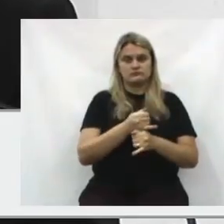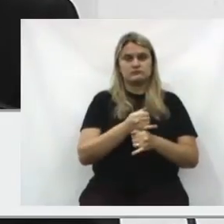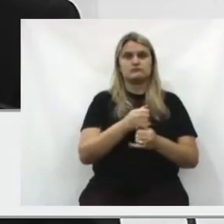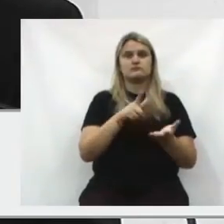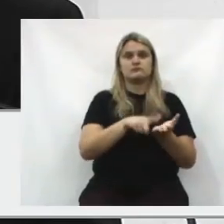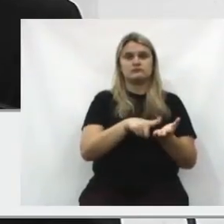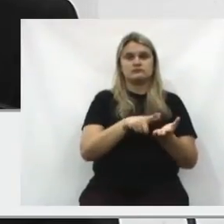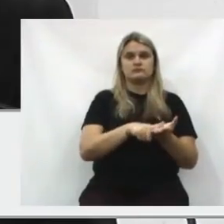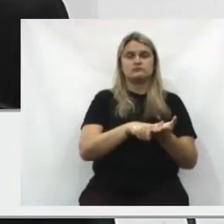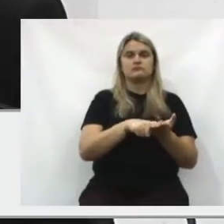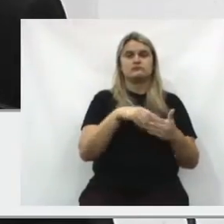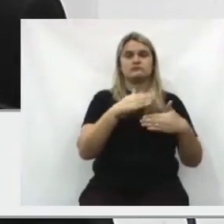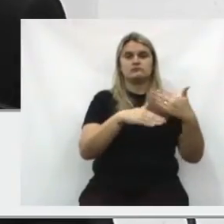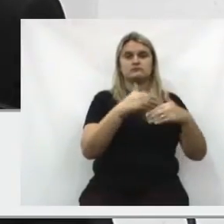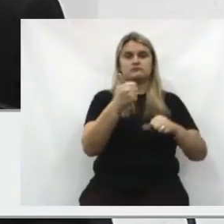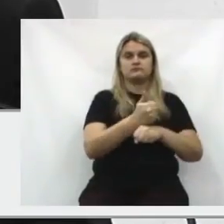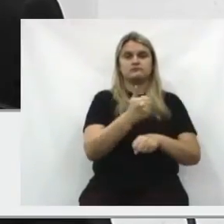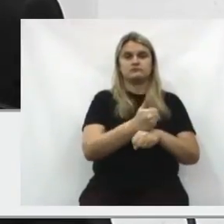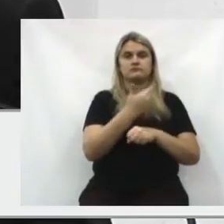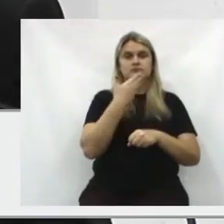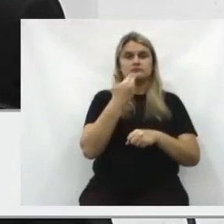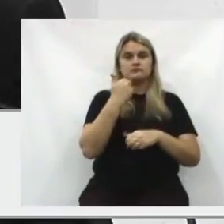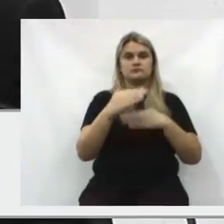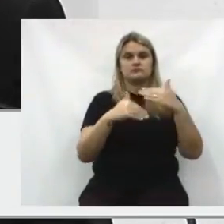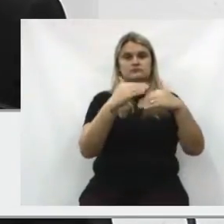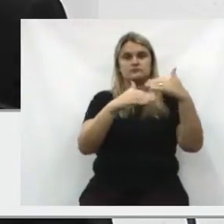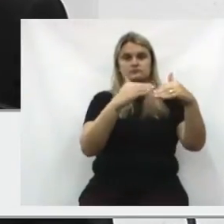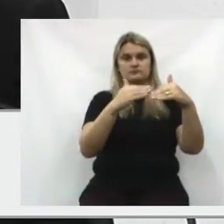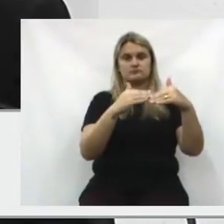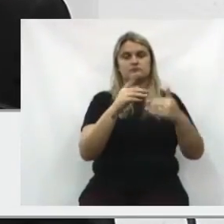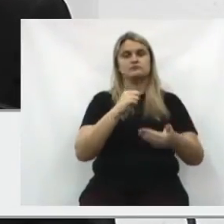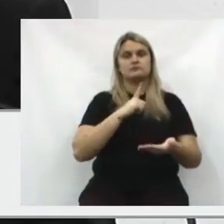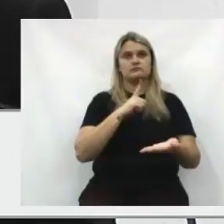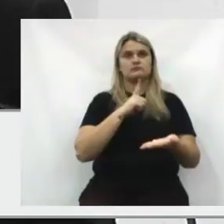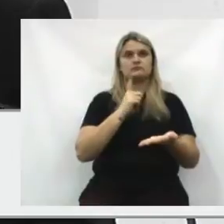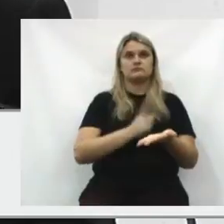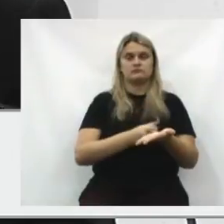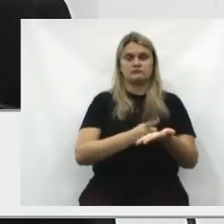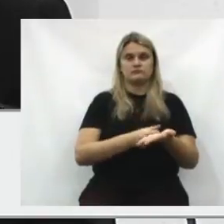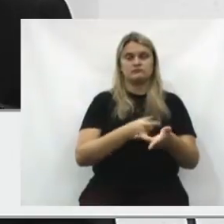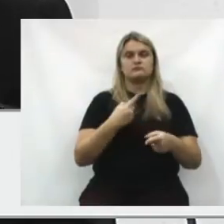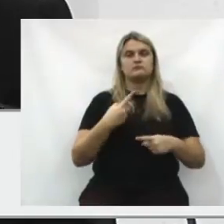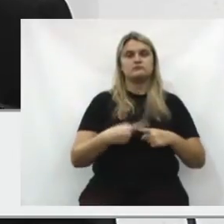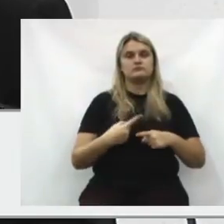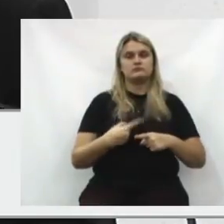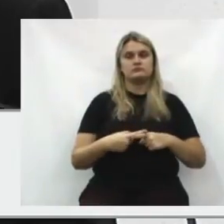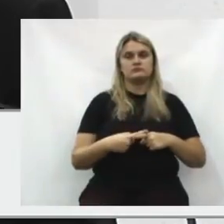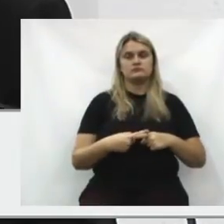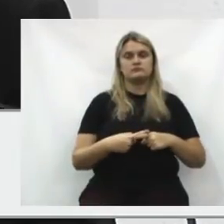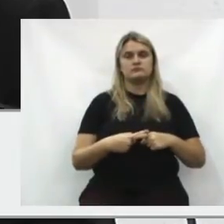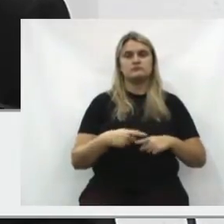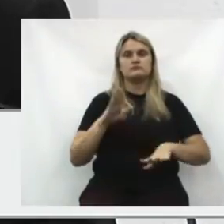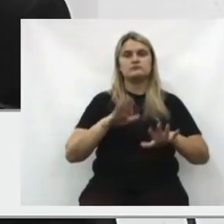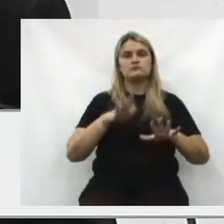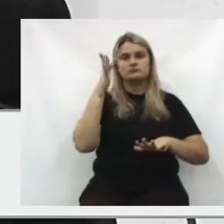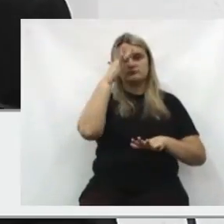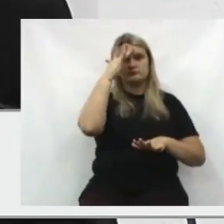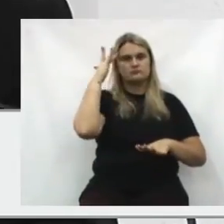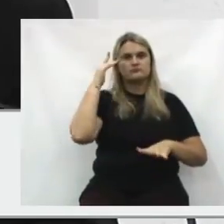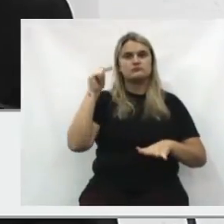com a mesa diretora, o plano de carreira dos efetivados. É um compromisso,